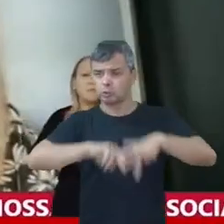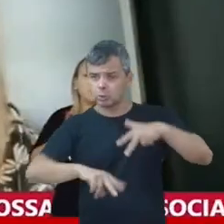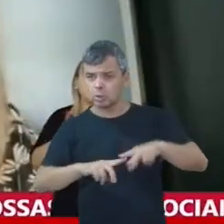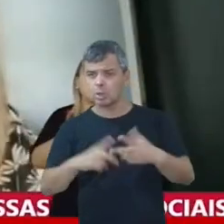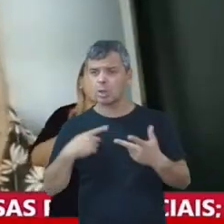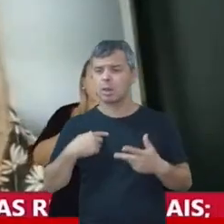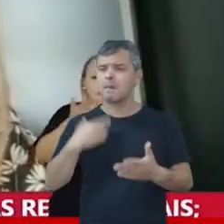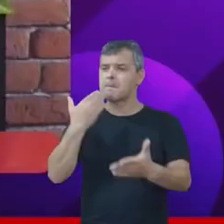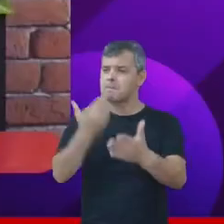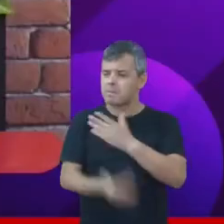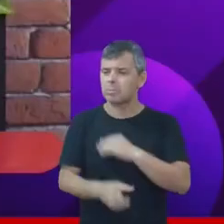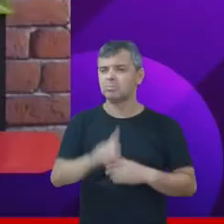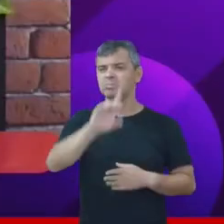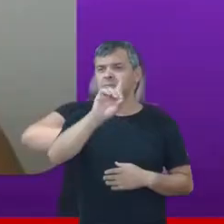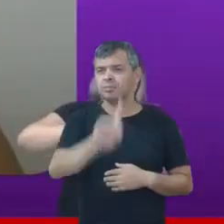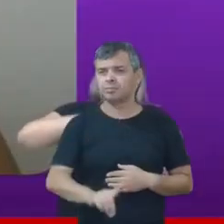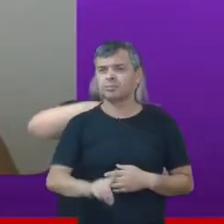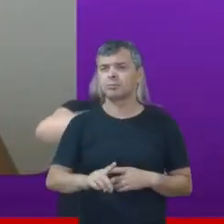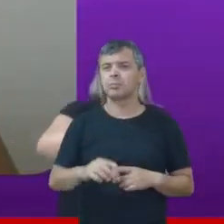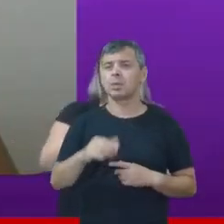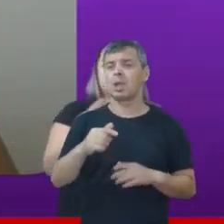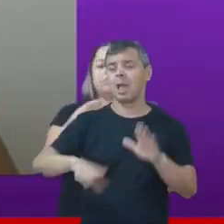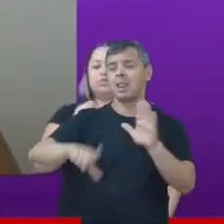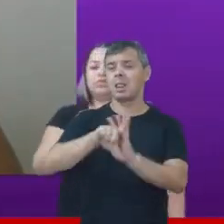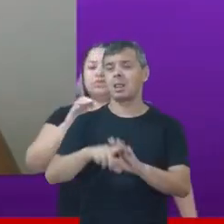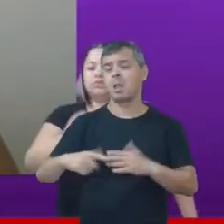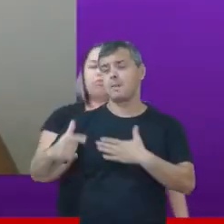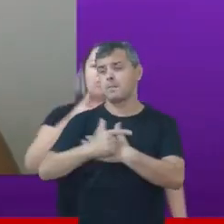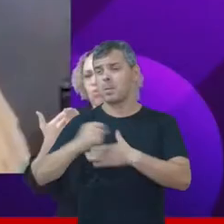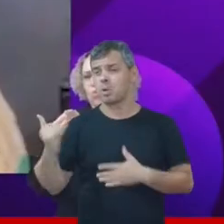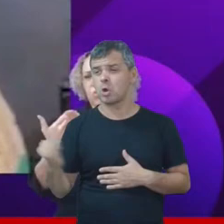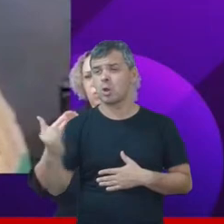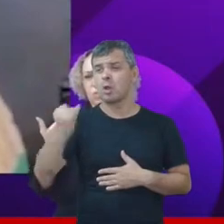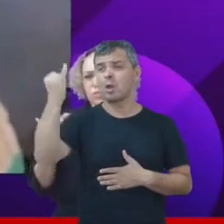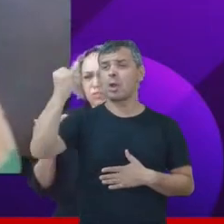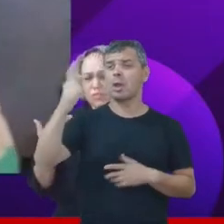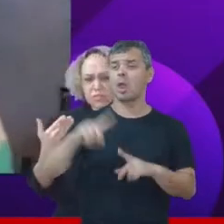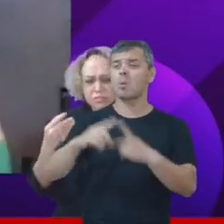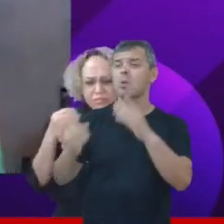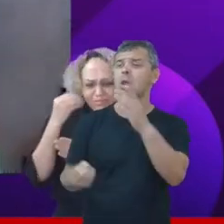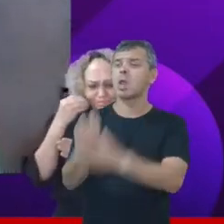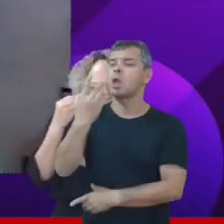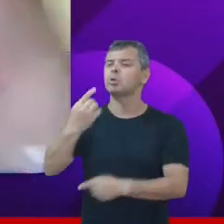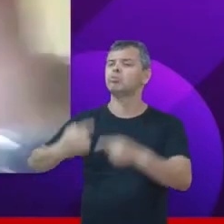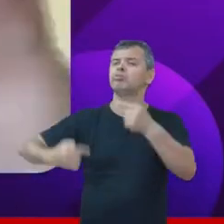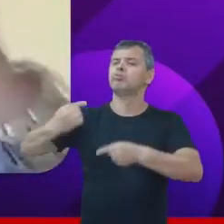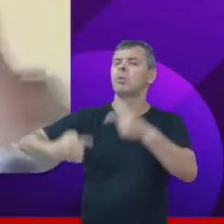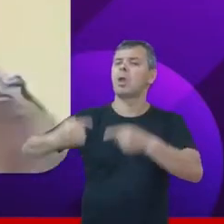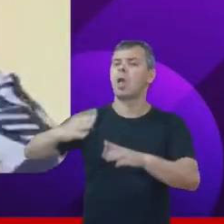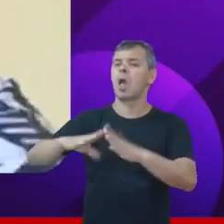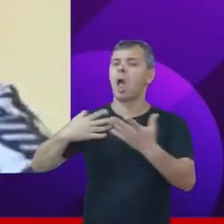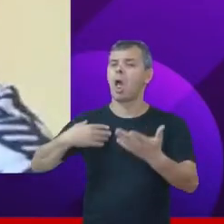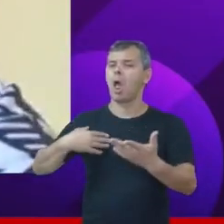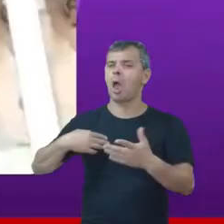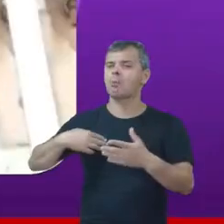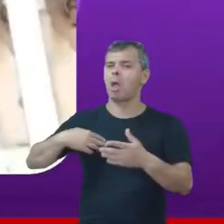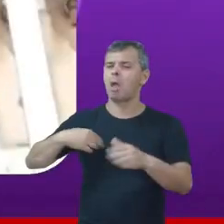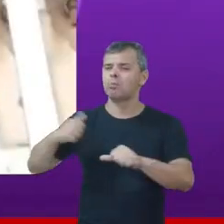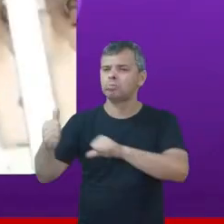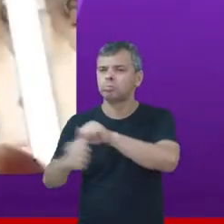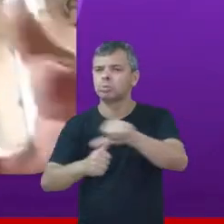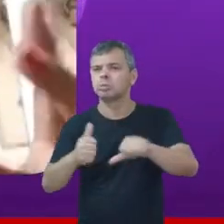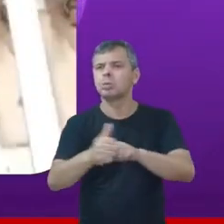muita perda de direitos. O LIC 180 tem papel importante. Também vai estabelecer um diálogo. A importância da rotatividade.